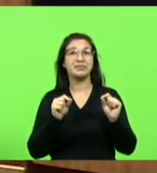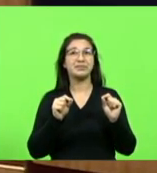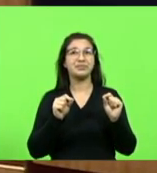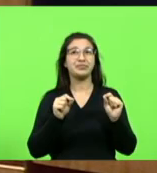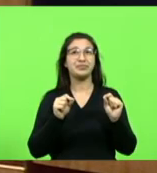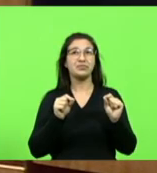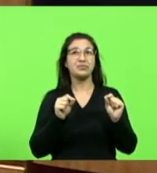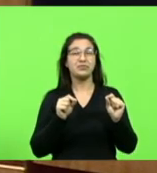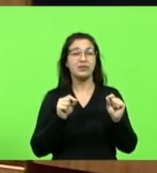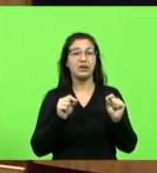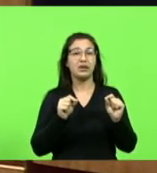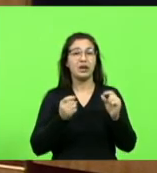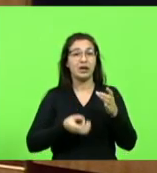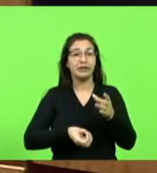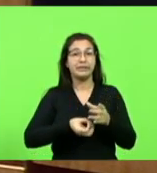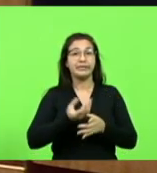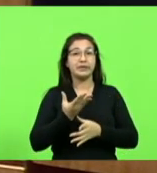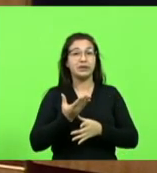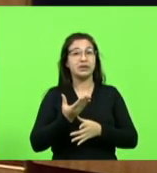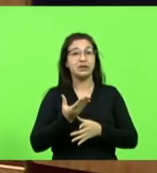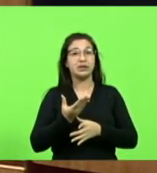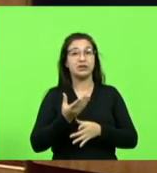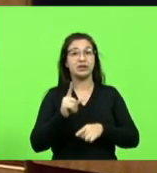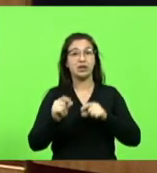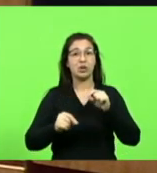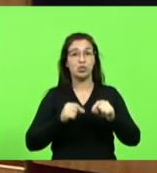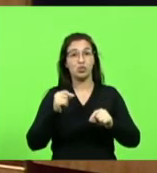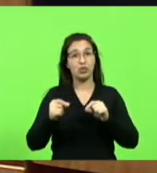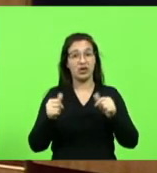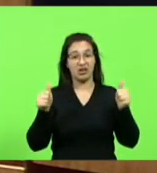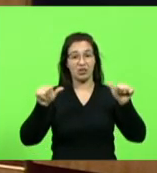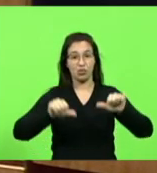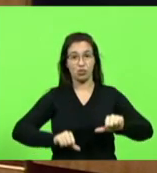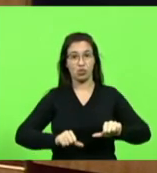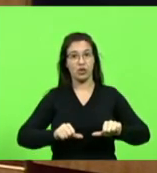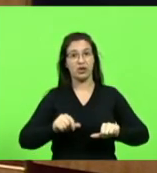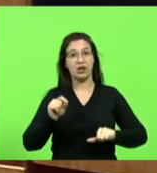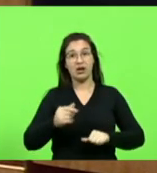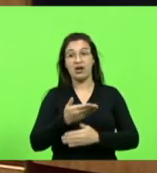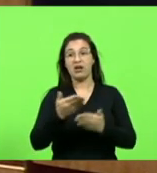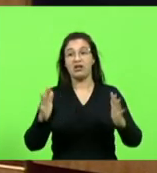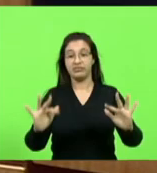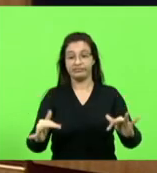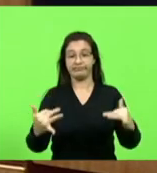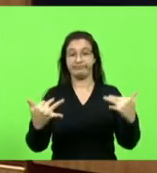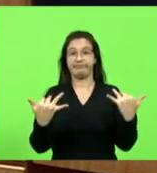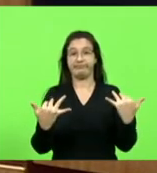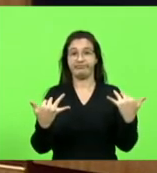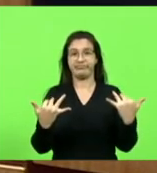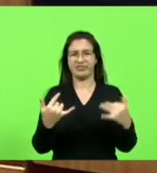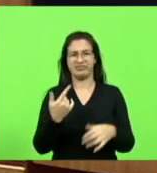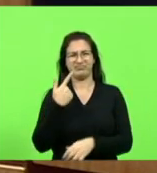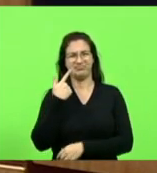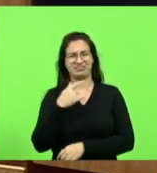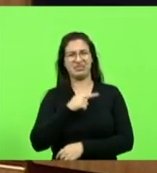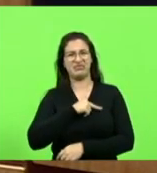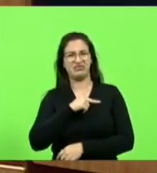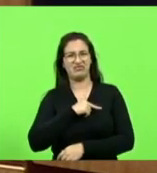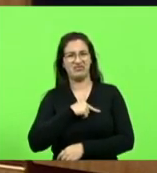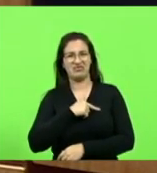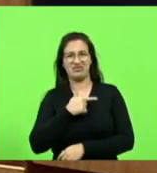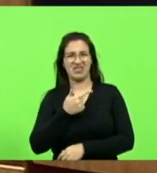nos criar uma má imagem é quem vê essas apelações que estão ocorrendo hoje aqui.